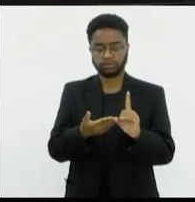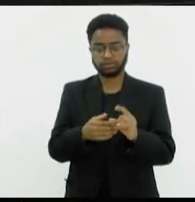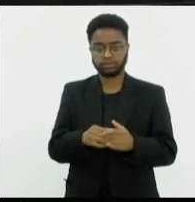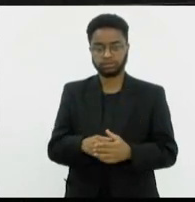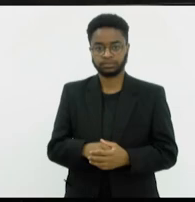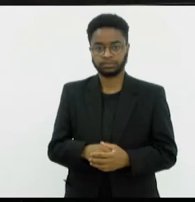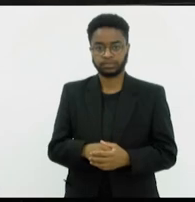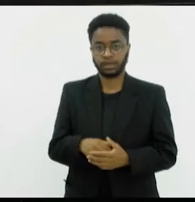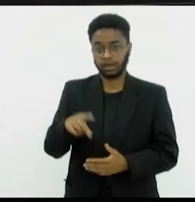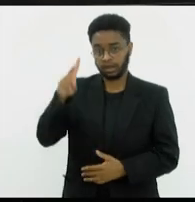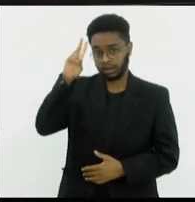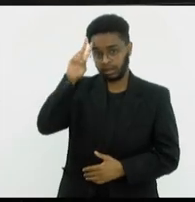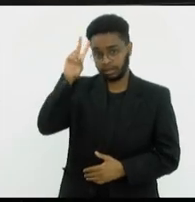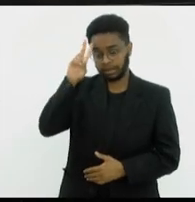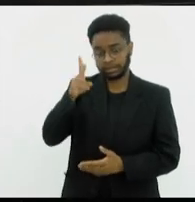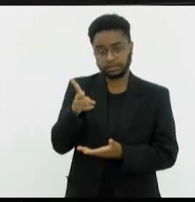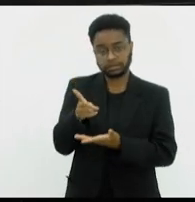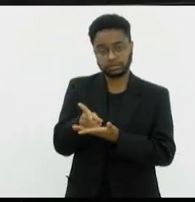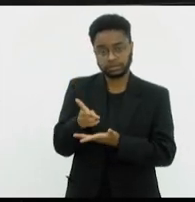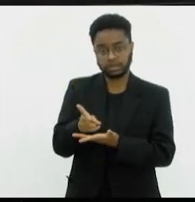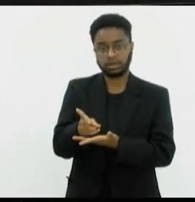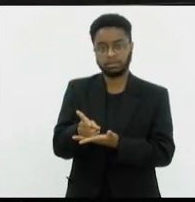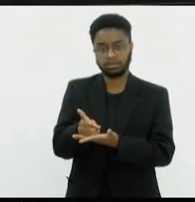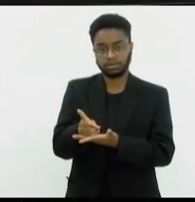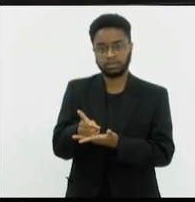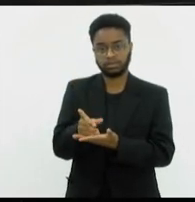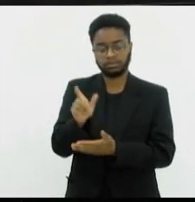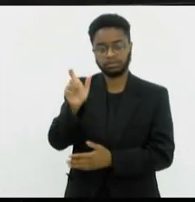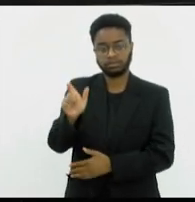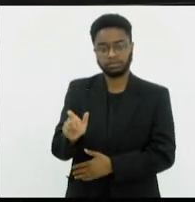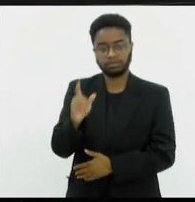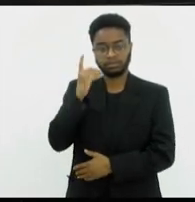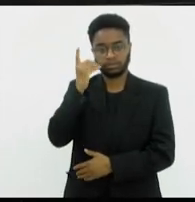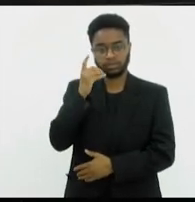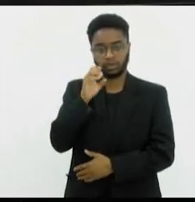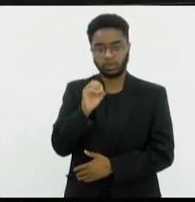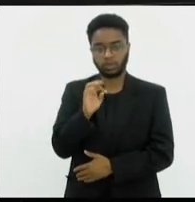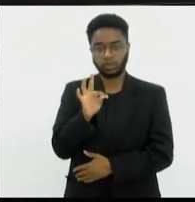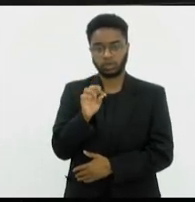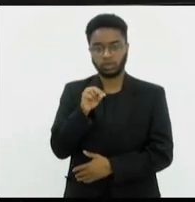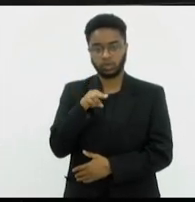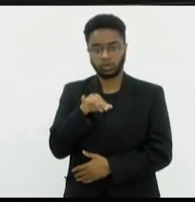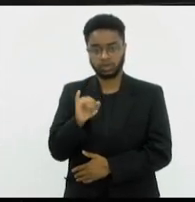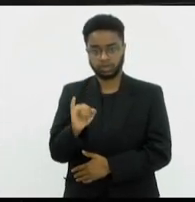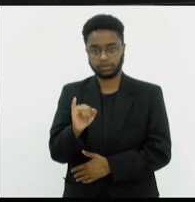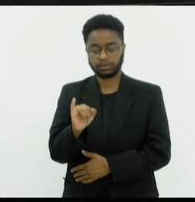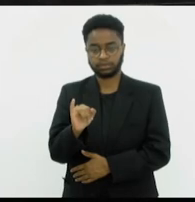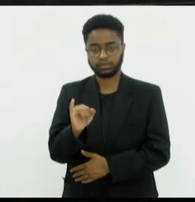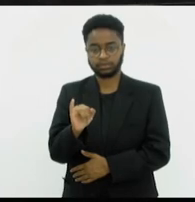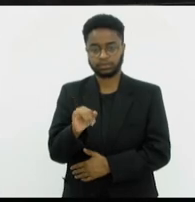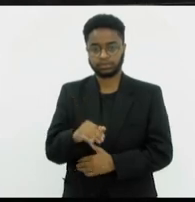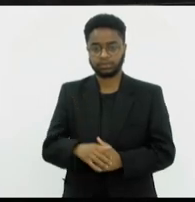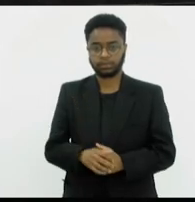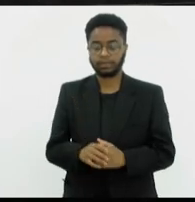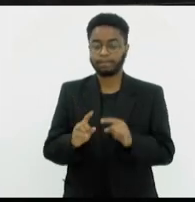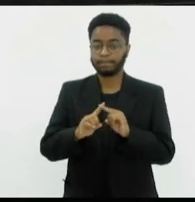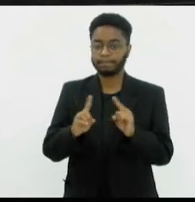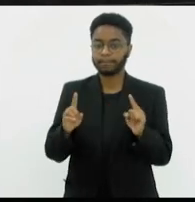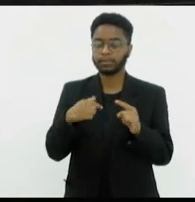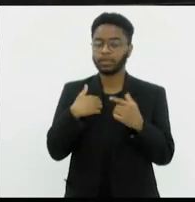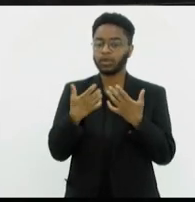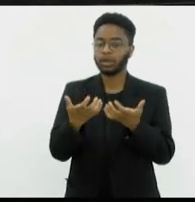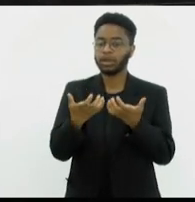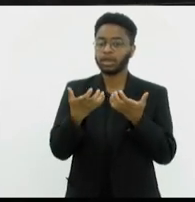à memória sempre presente do deputado Ottoni, mas eu queria aqui